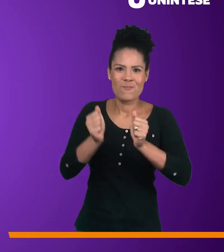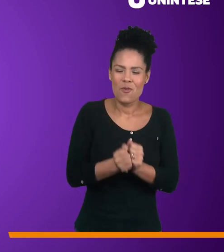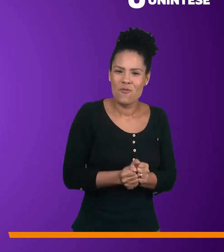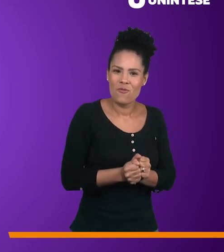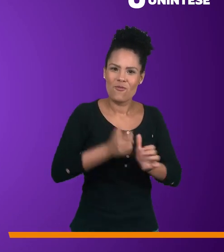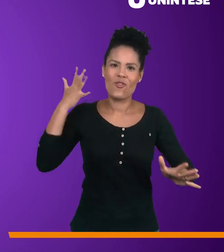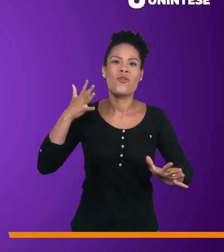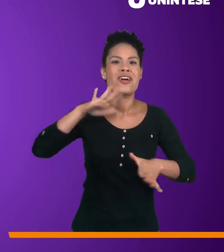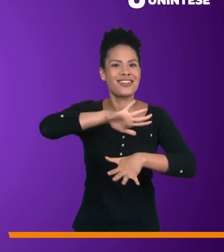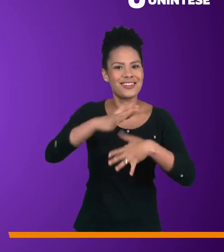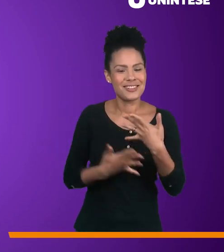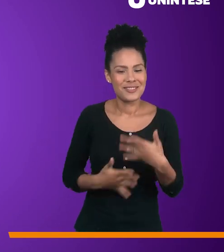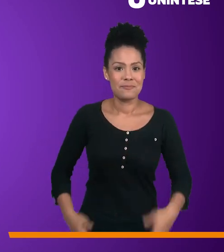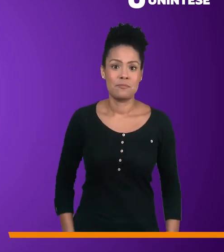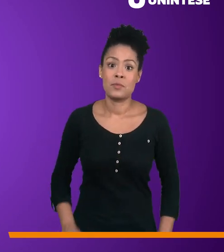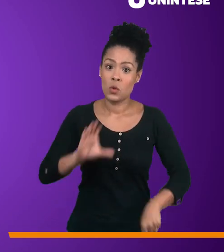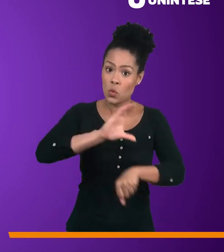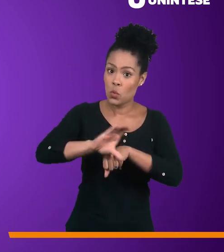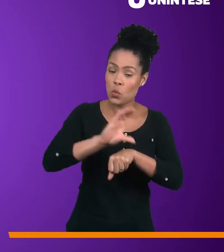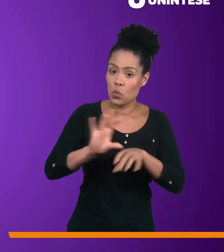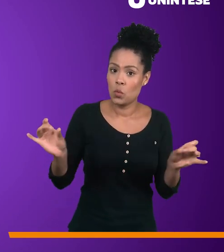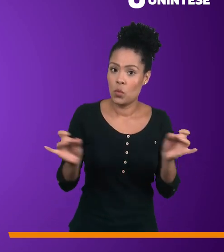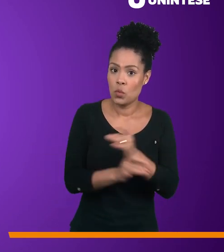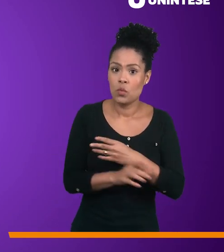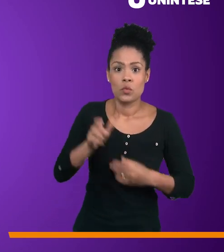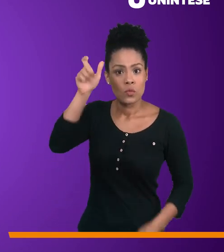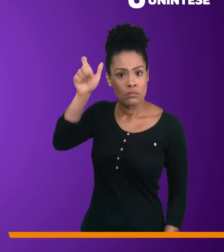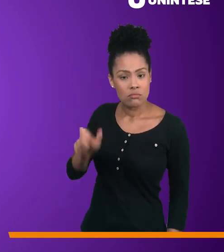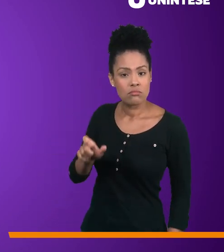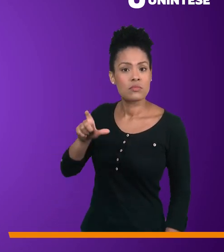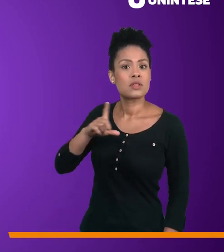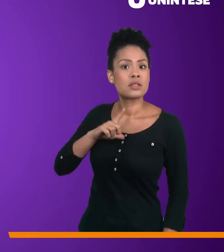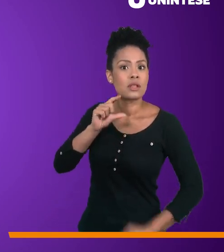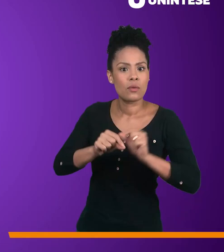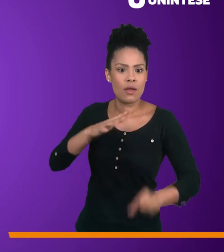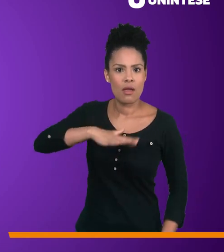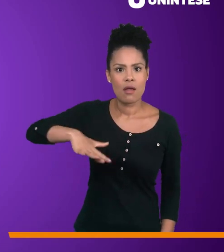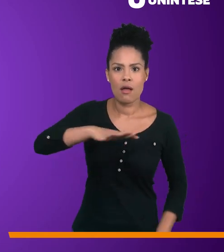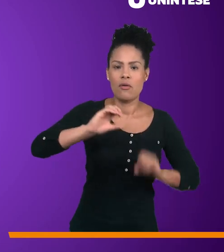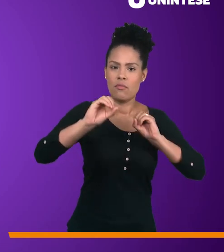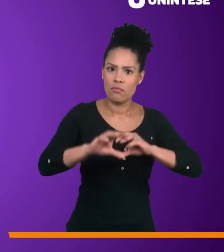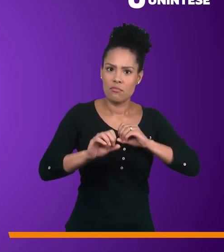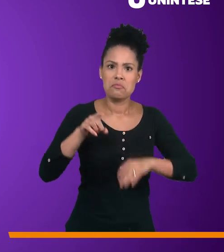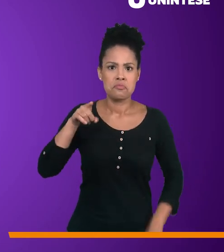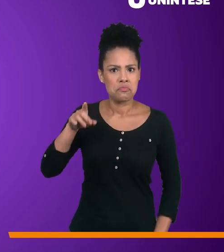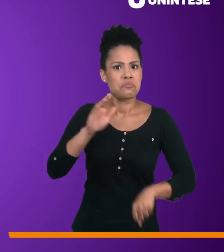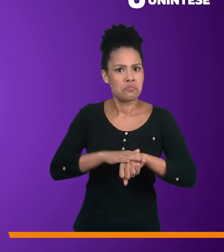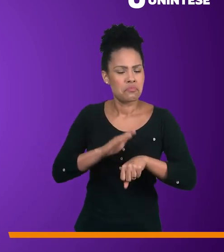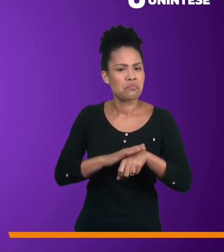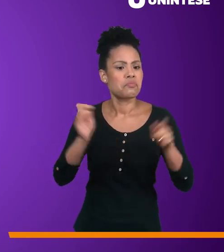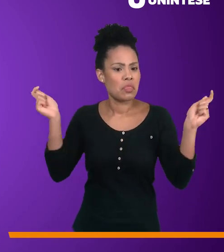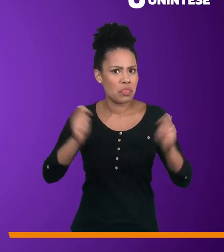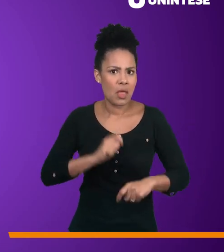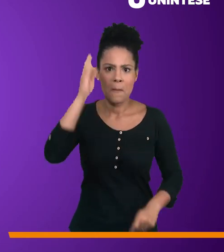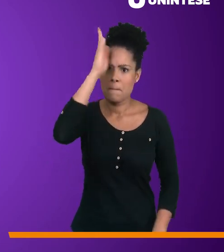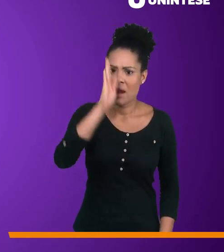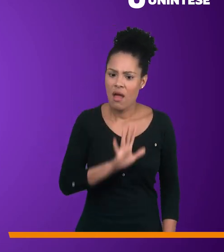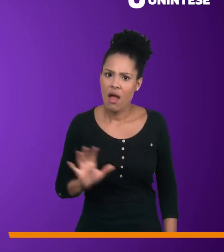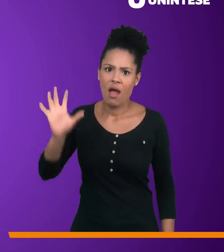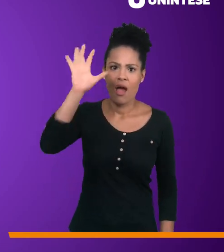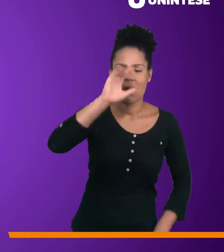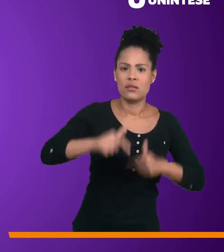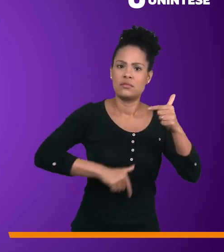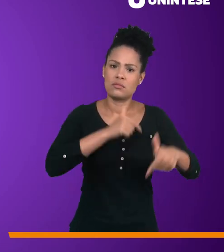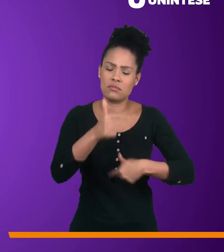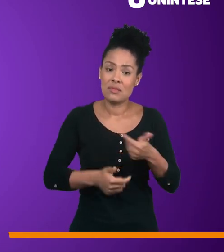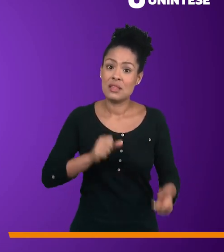fluência na Libras. Ao final do curso, o estudante recebe o título de licenciatura, que o permitirá atuar em todo o território nacional. Quem